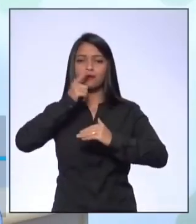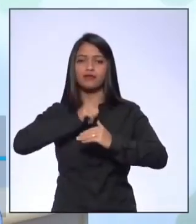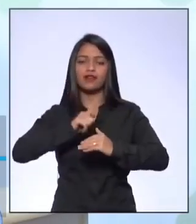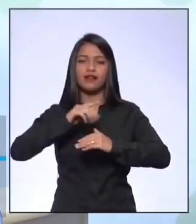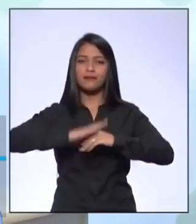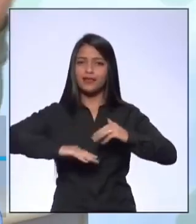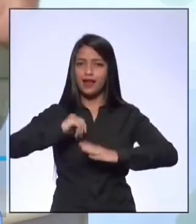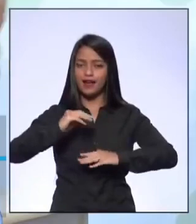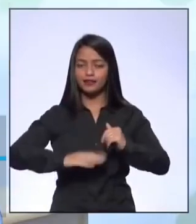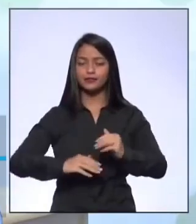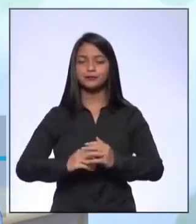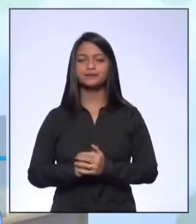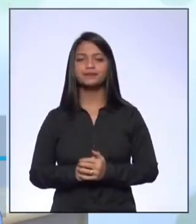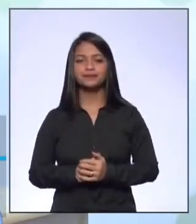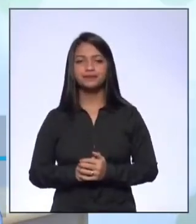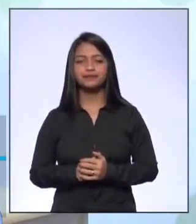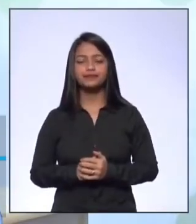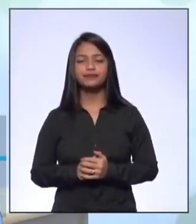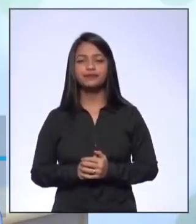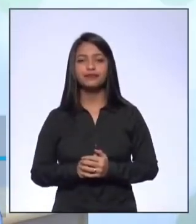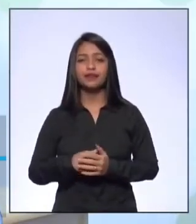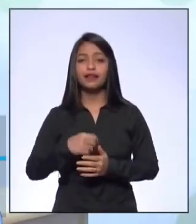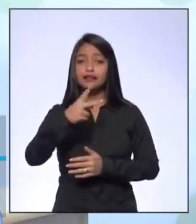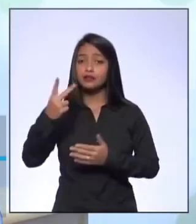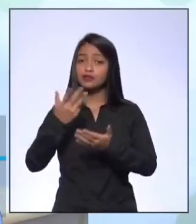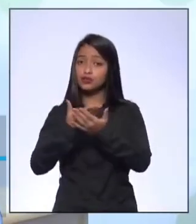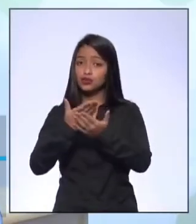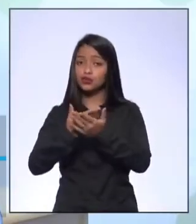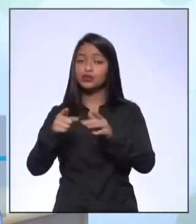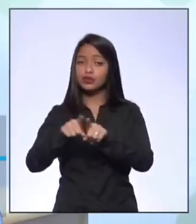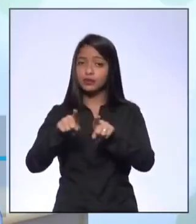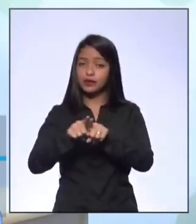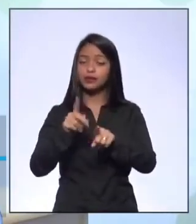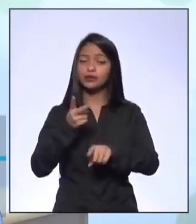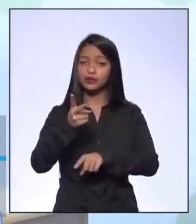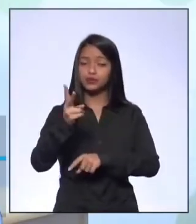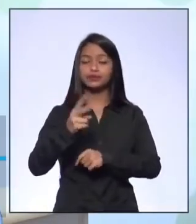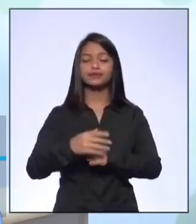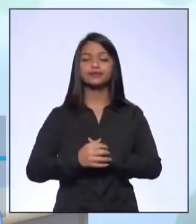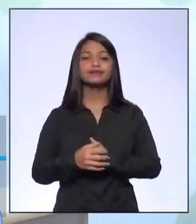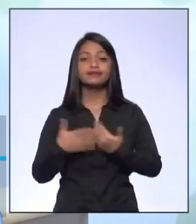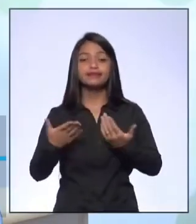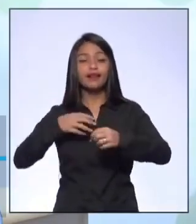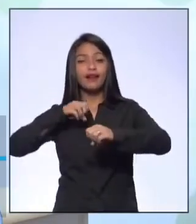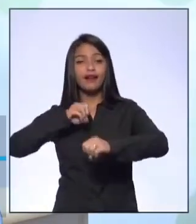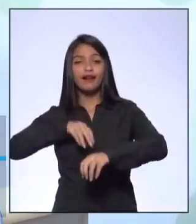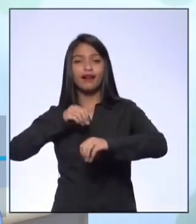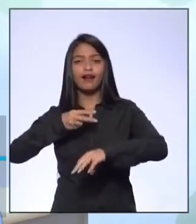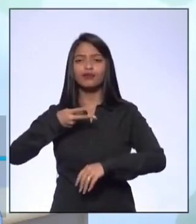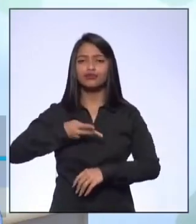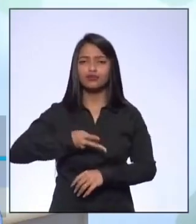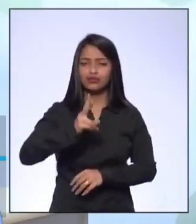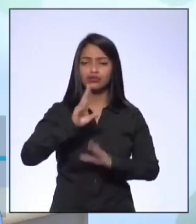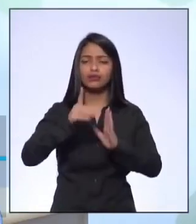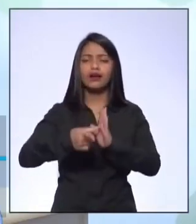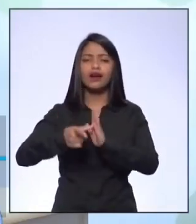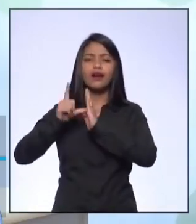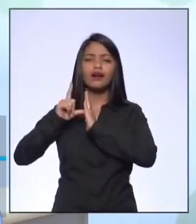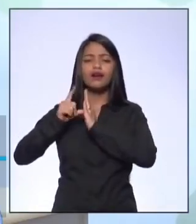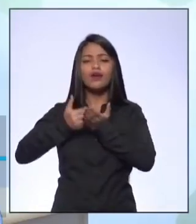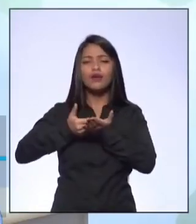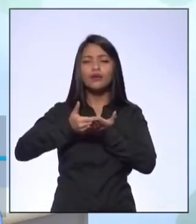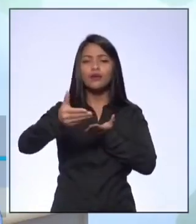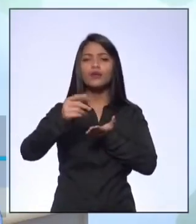da progressão do estudo de vocês. E para iniciar a aula, nós já vamos começar com